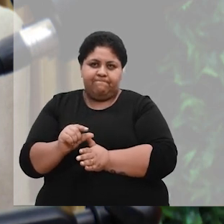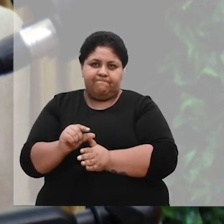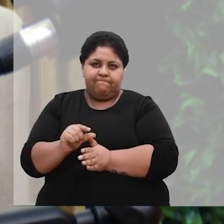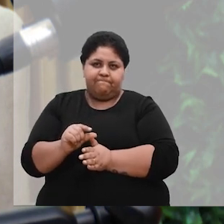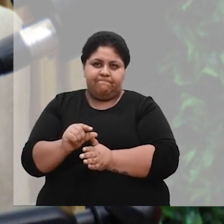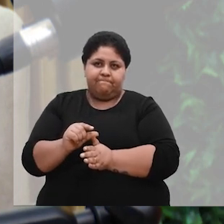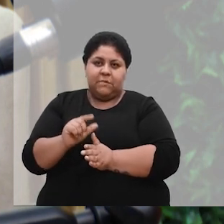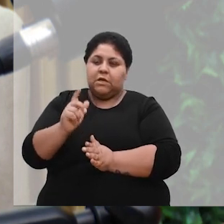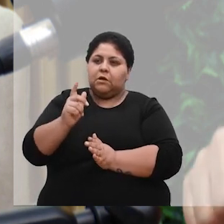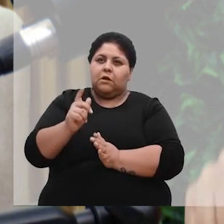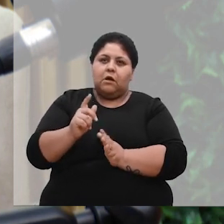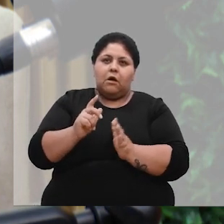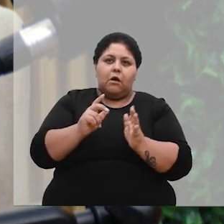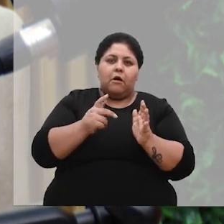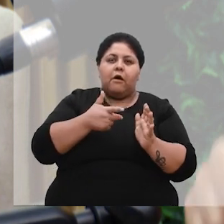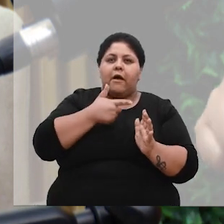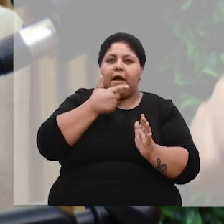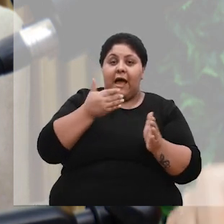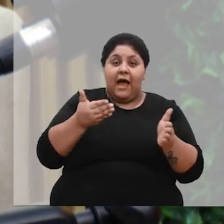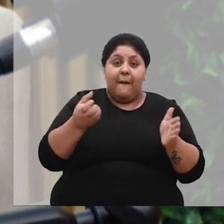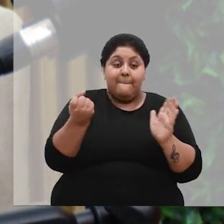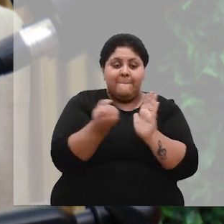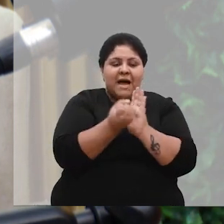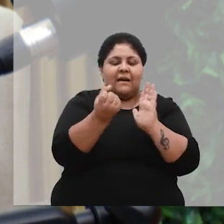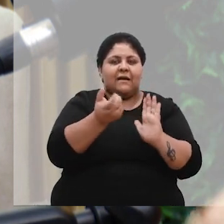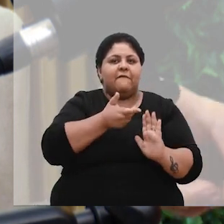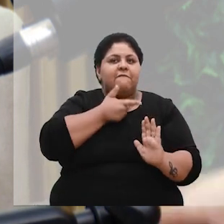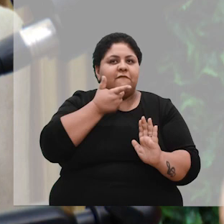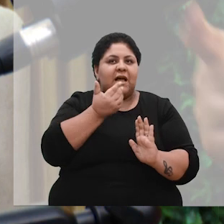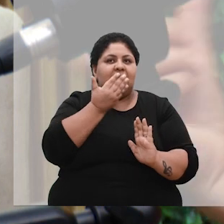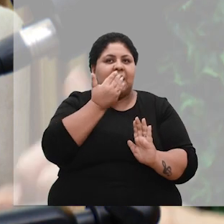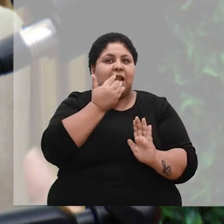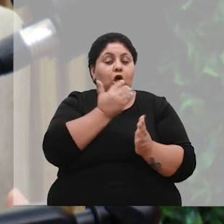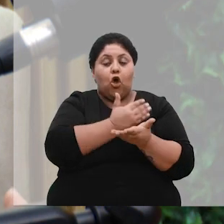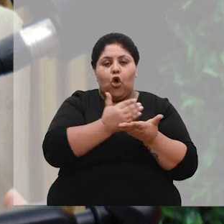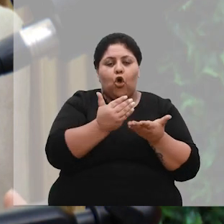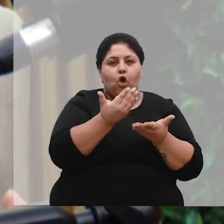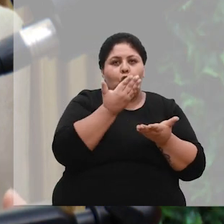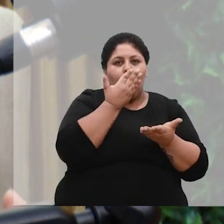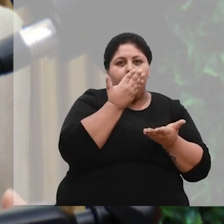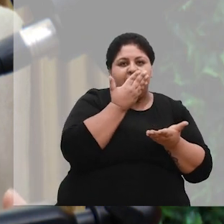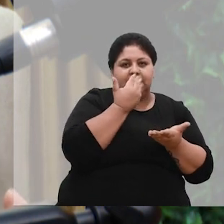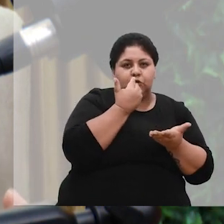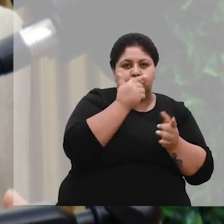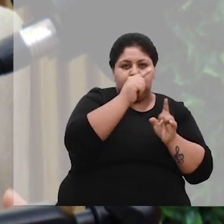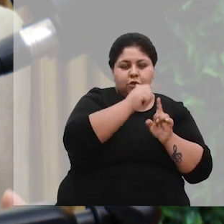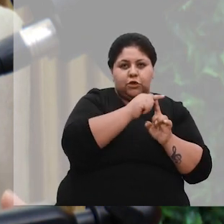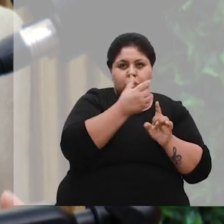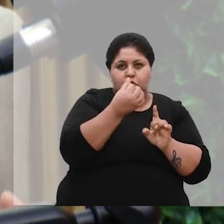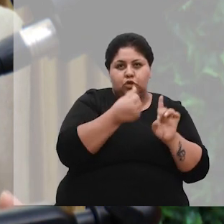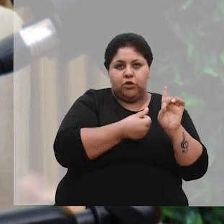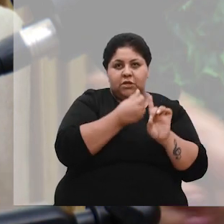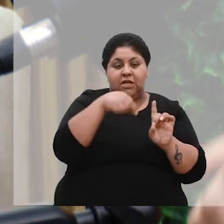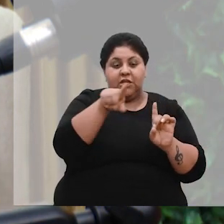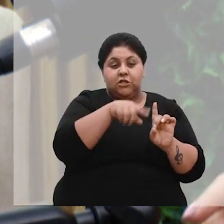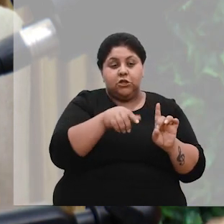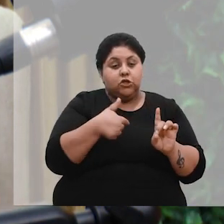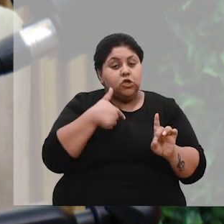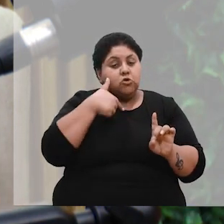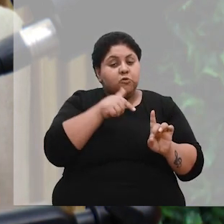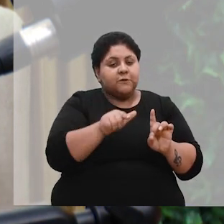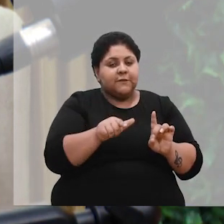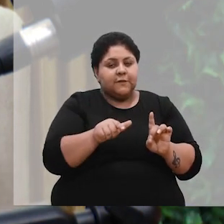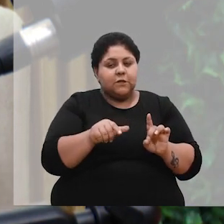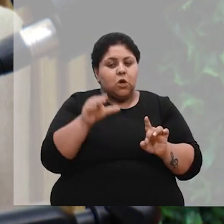isso vai para fala, vai para nutrição. Então, quando começa a introdução alimentar com 6 meses, a